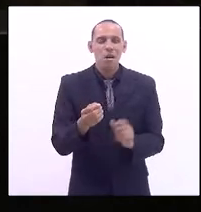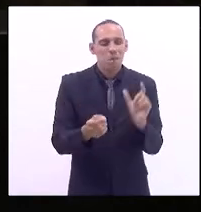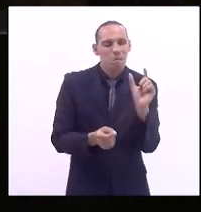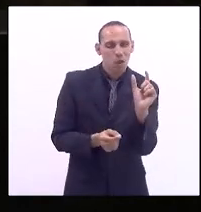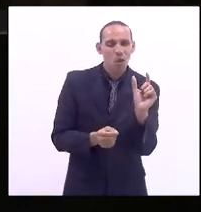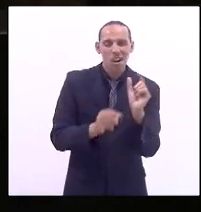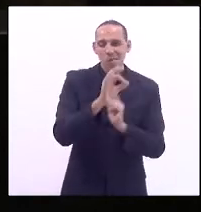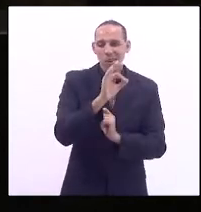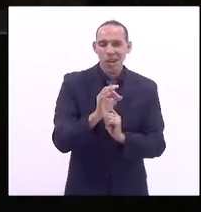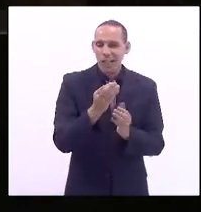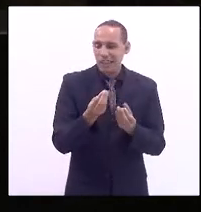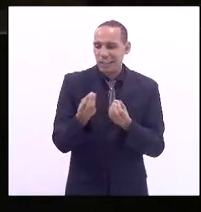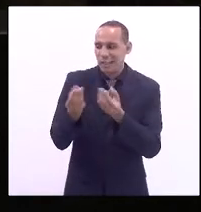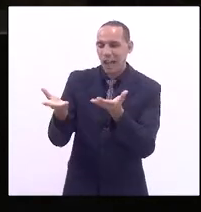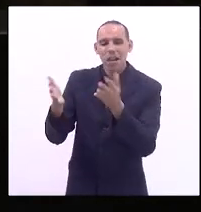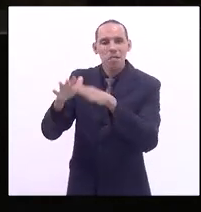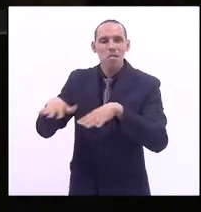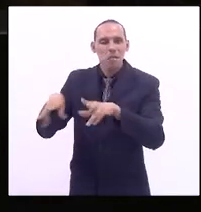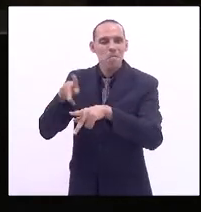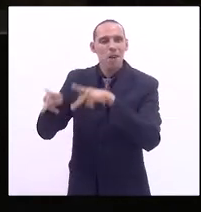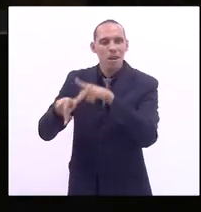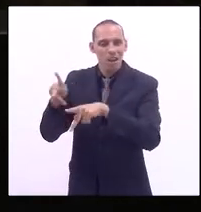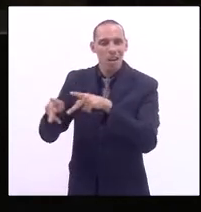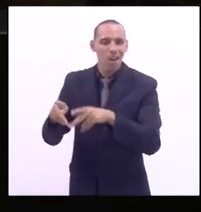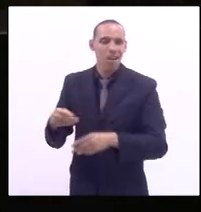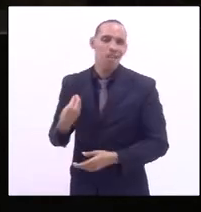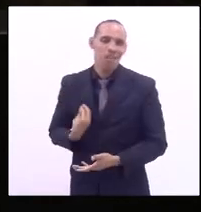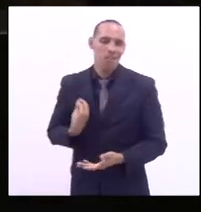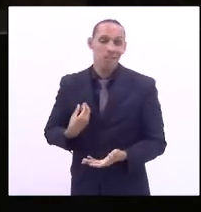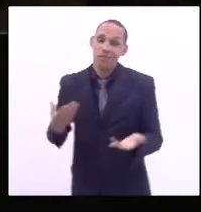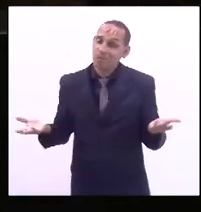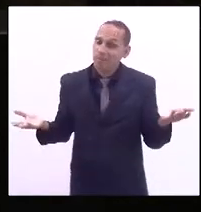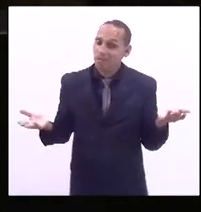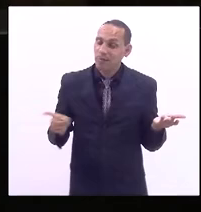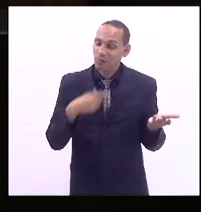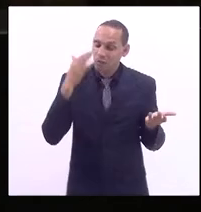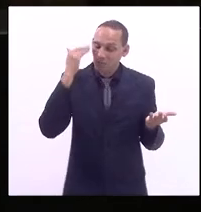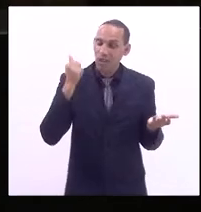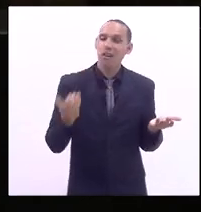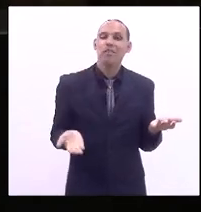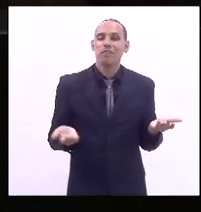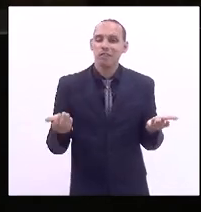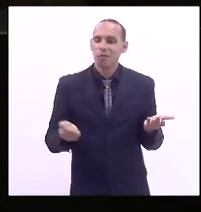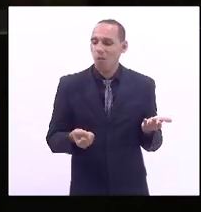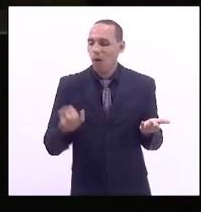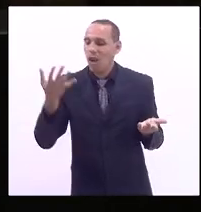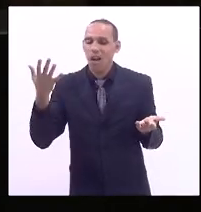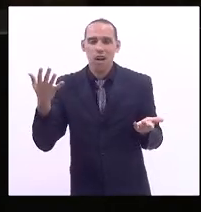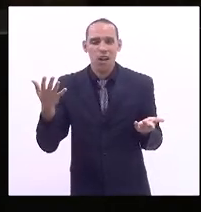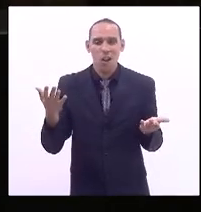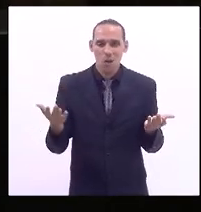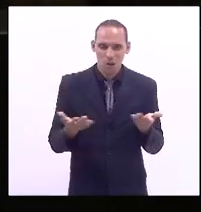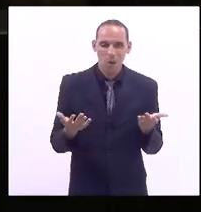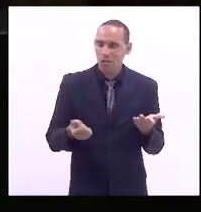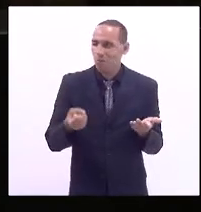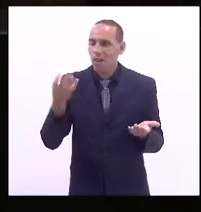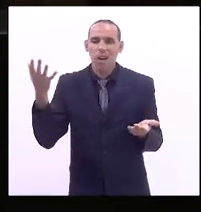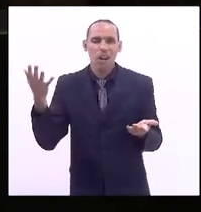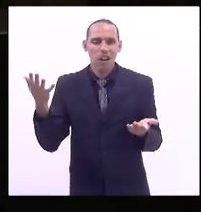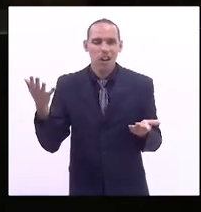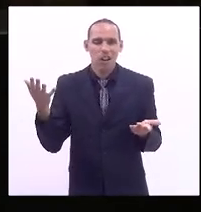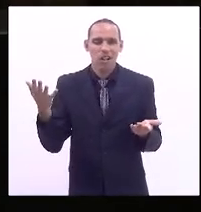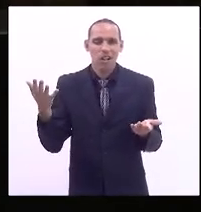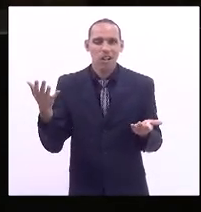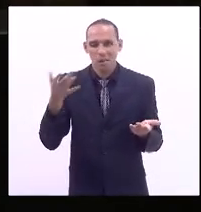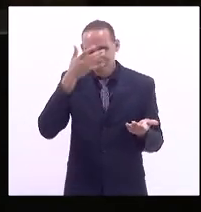habitação Popular então nós sabemos a quantidade hoje a